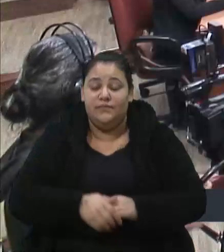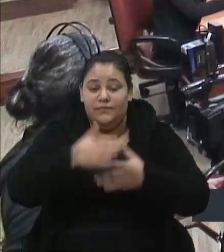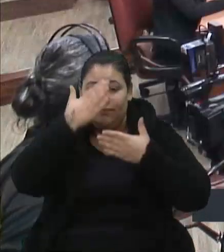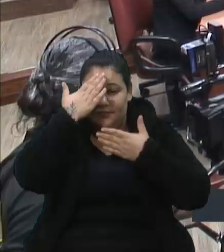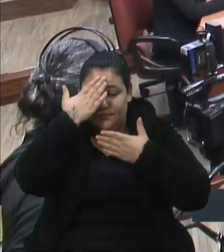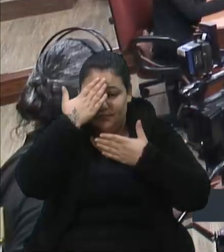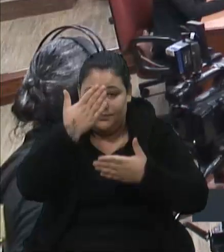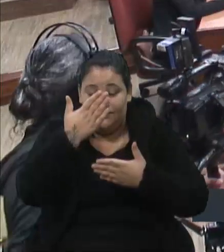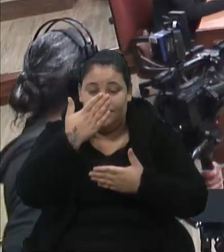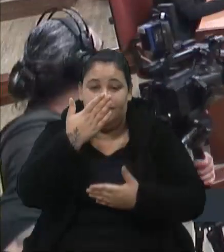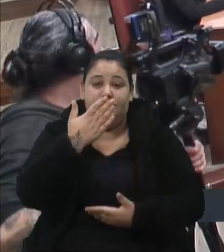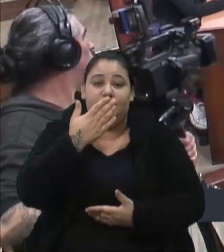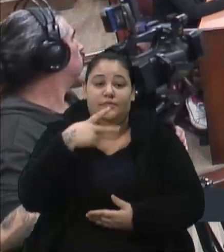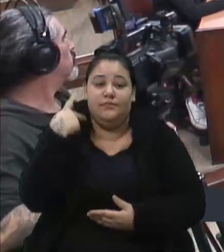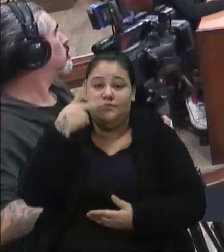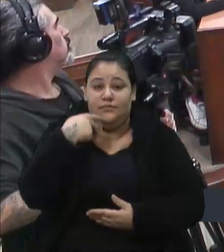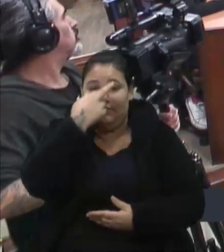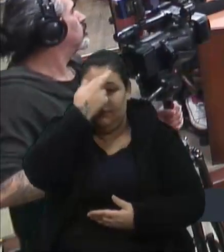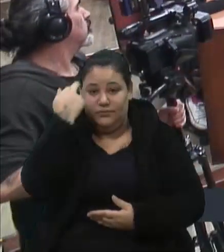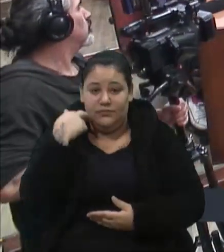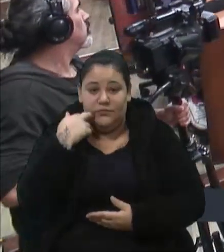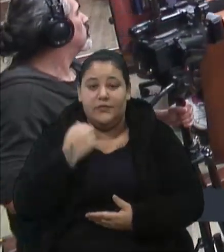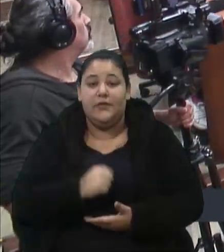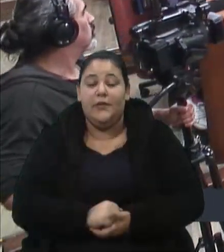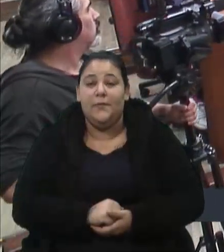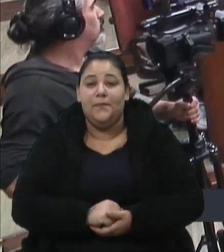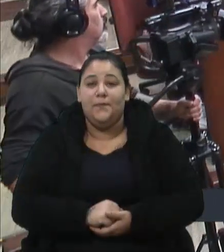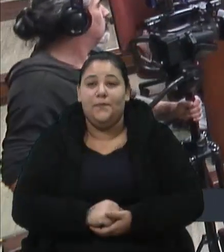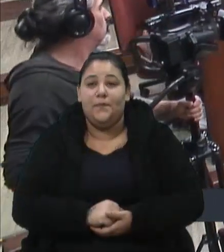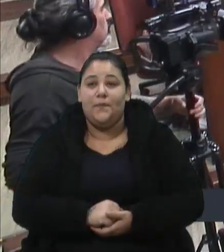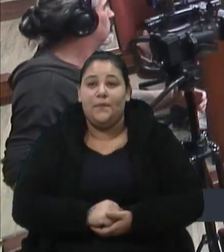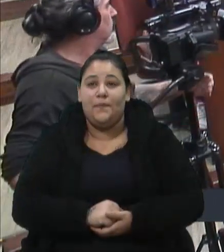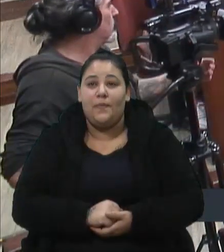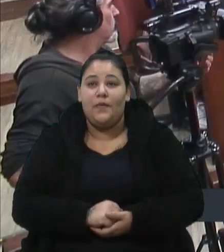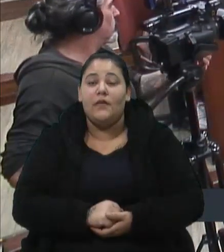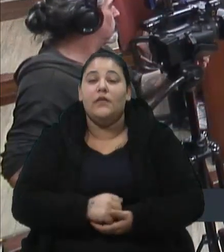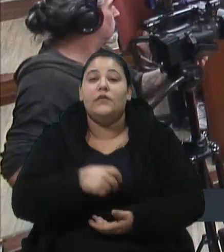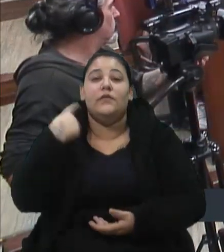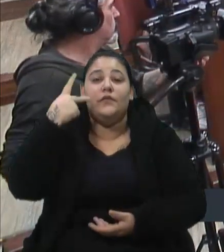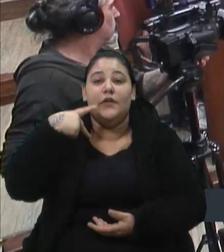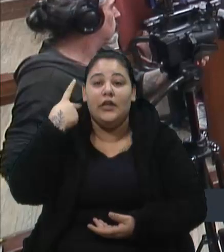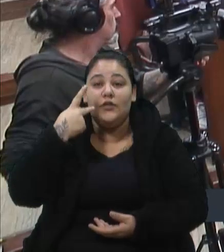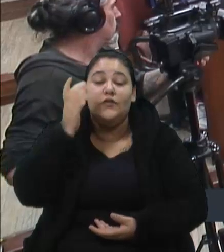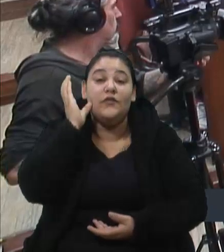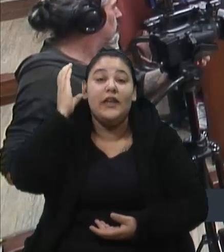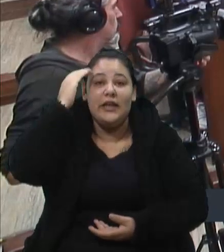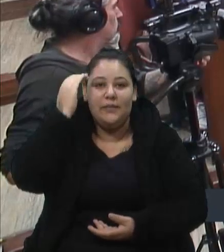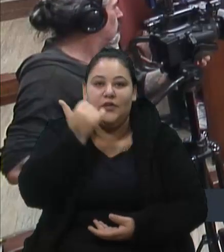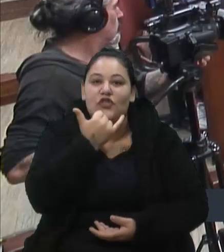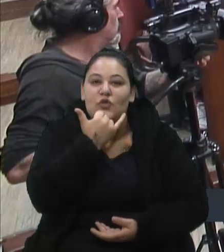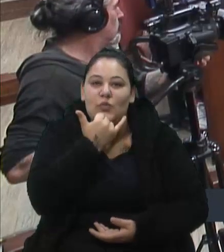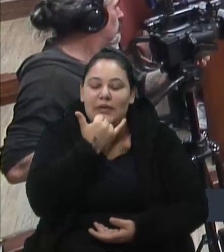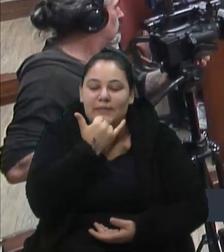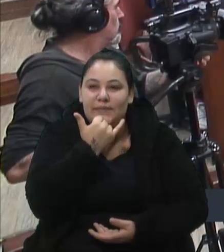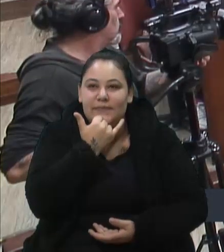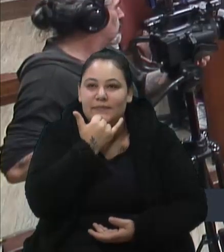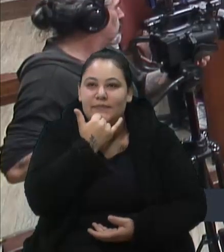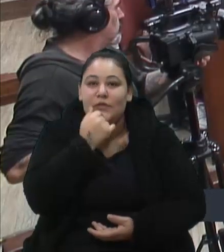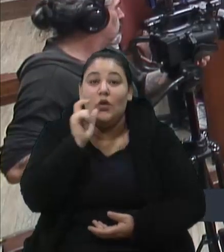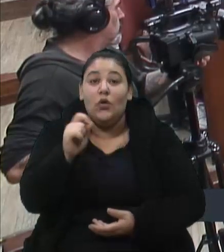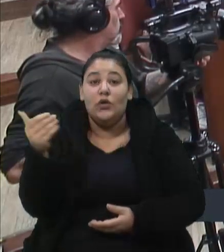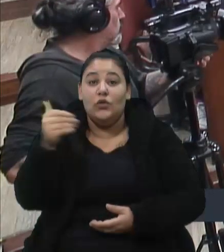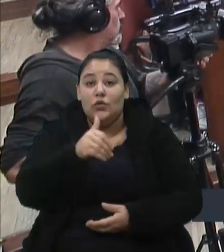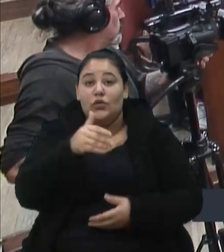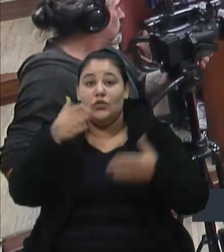Obrigado, vereador Rafael. O que o senhor trouxe hoje ali... desculpa, vereador Felipe. O que o senhor trouxe hoje